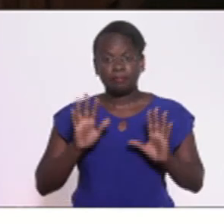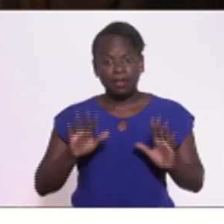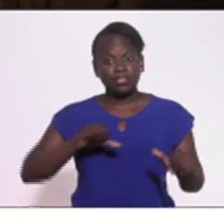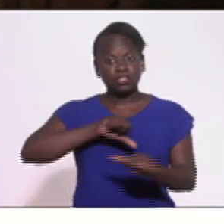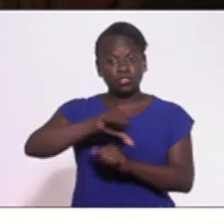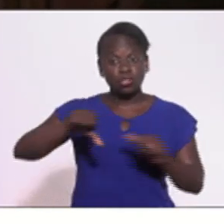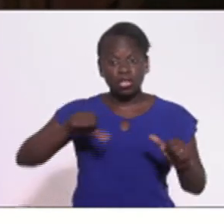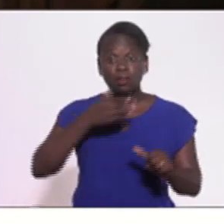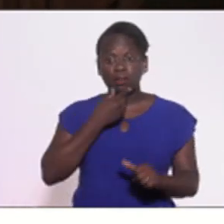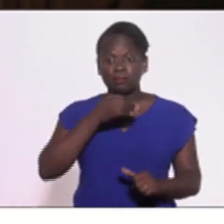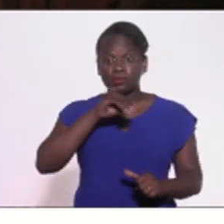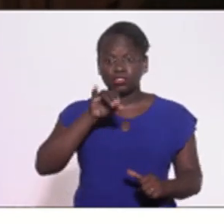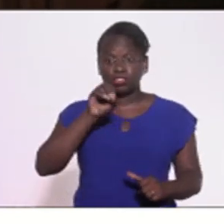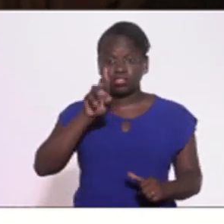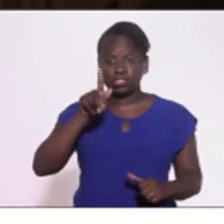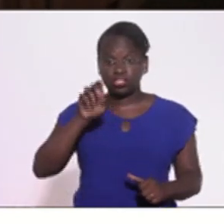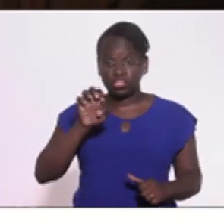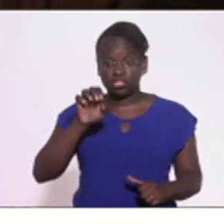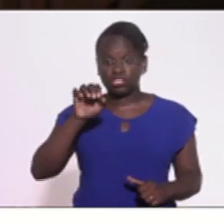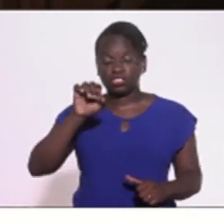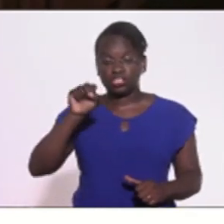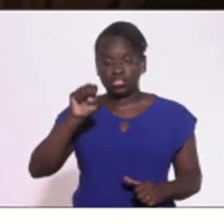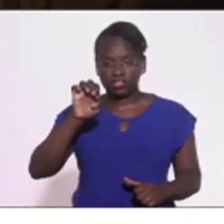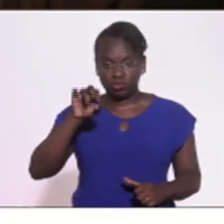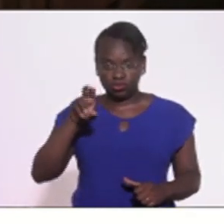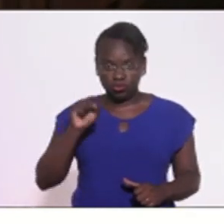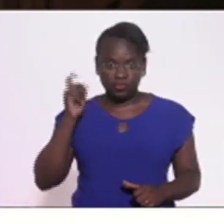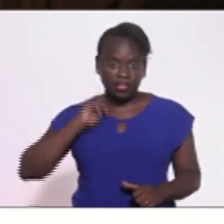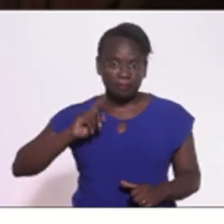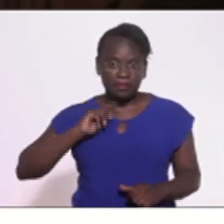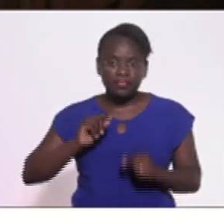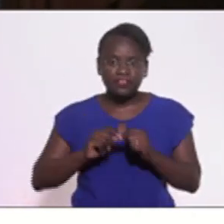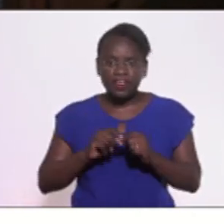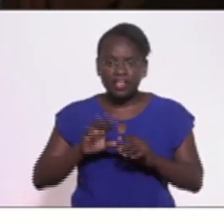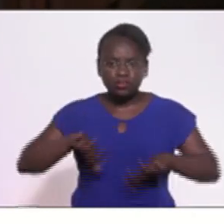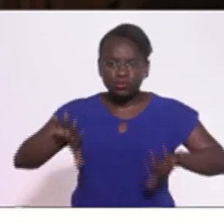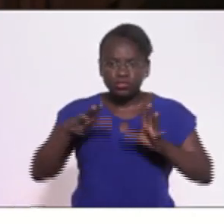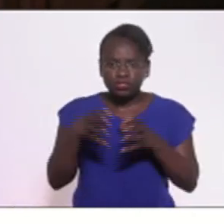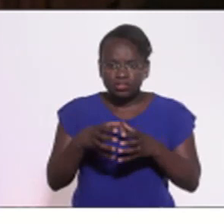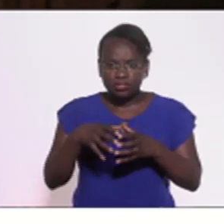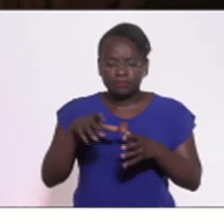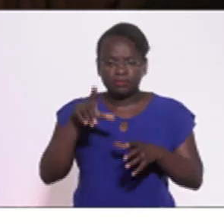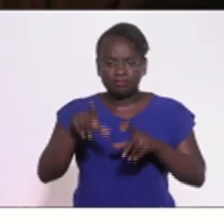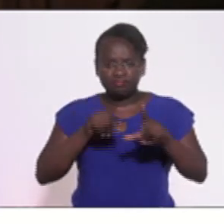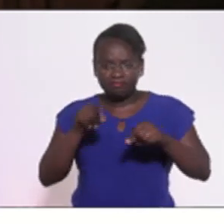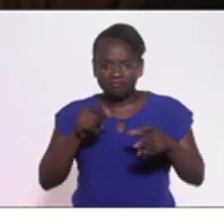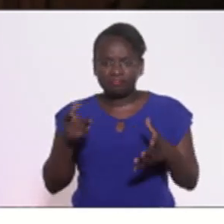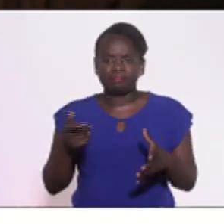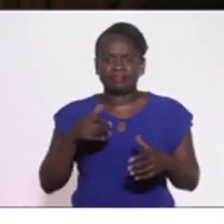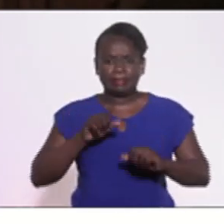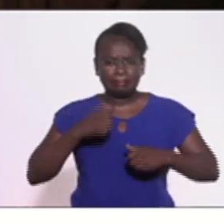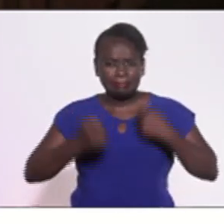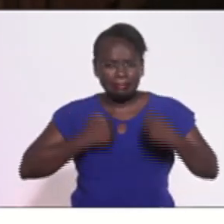outro lado, tem o Jorge Jesus no Flamengo, que faz os caras correrem, faz os caras